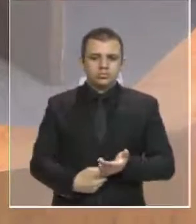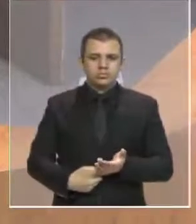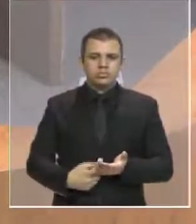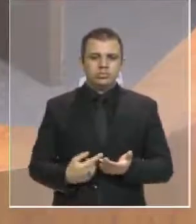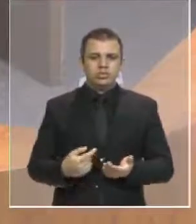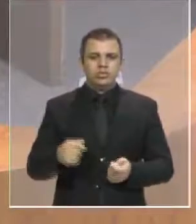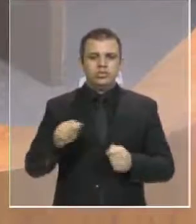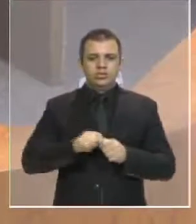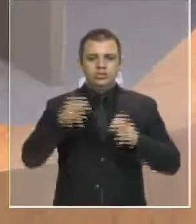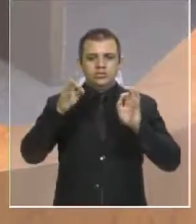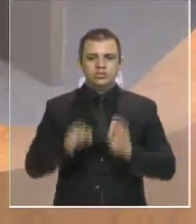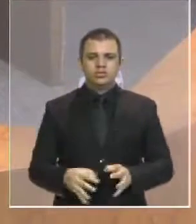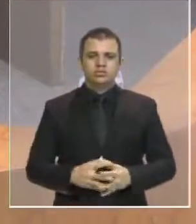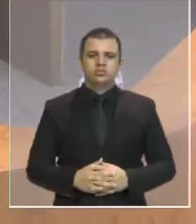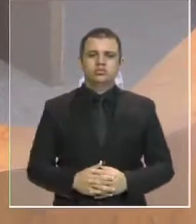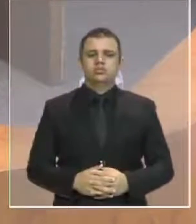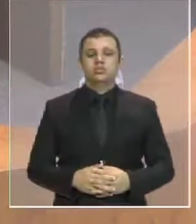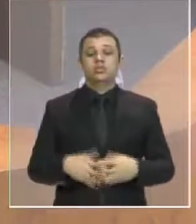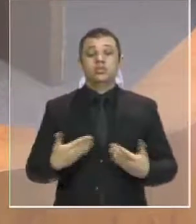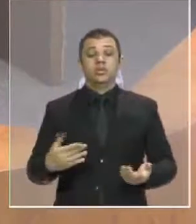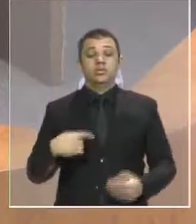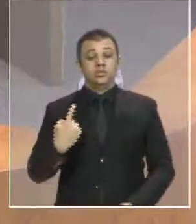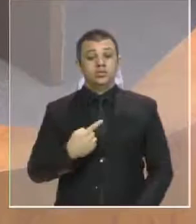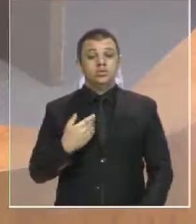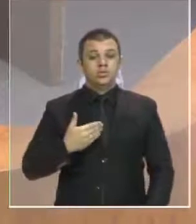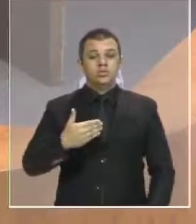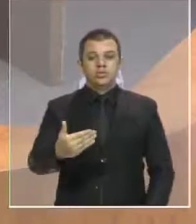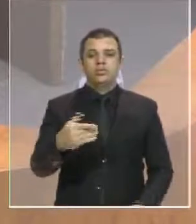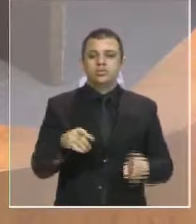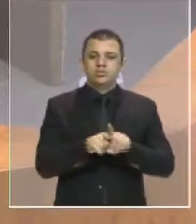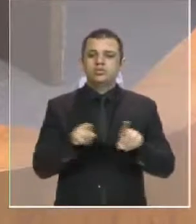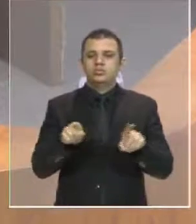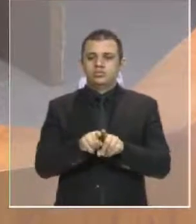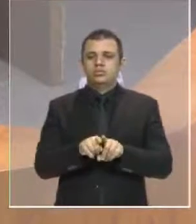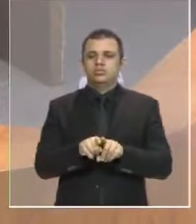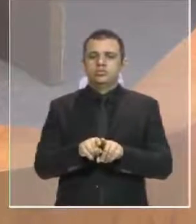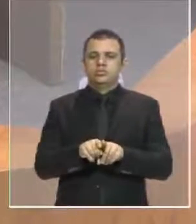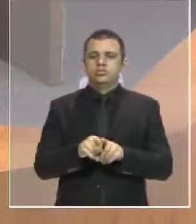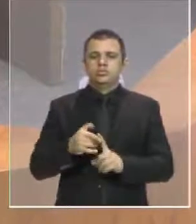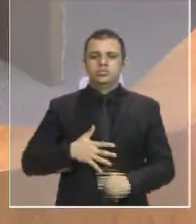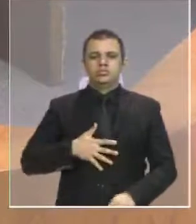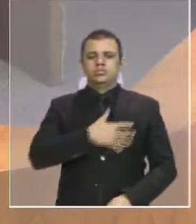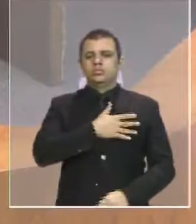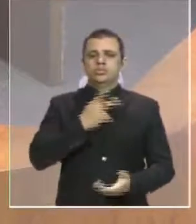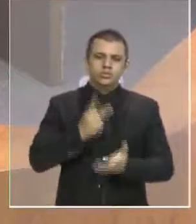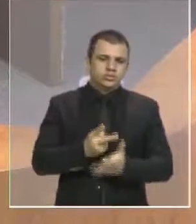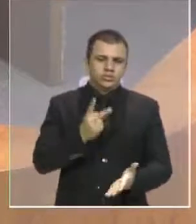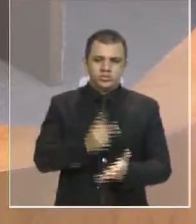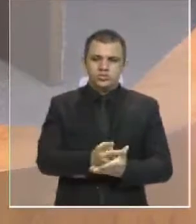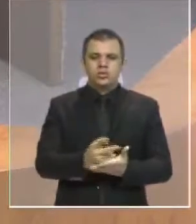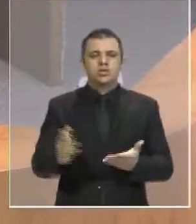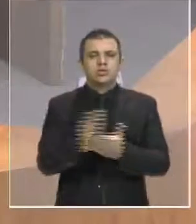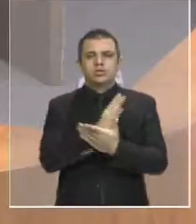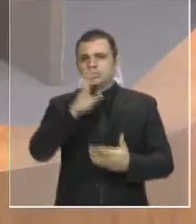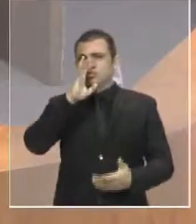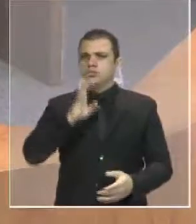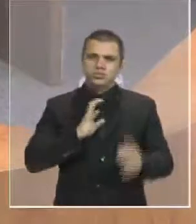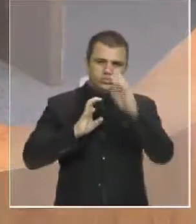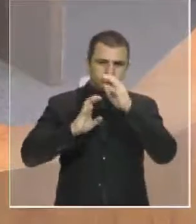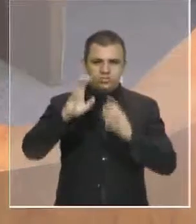feito. E nós vamos repudiar veementemente as acusações que aqui ora foram